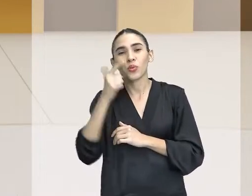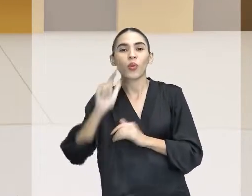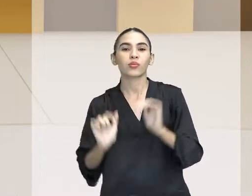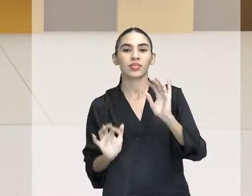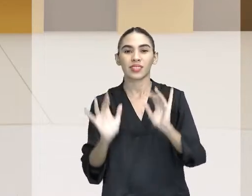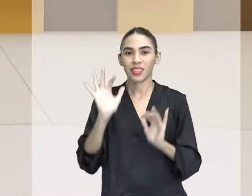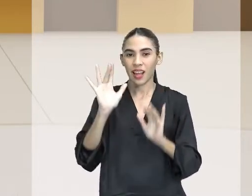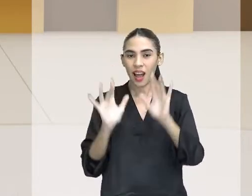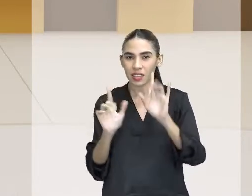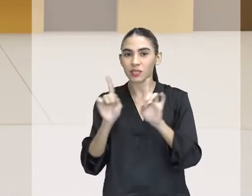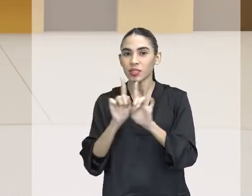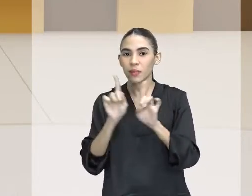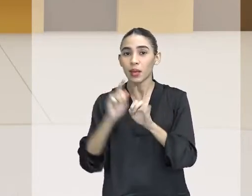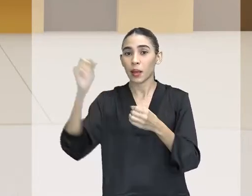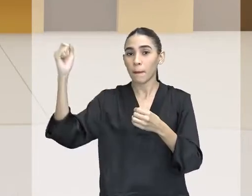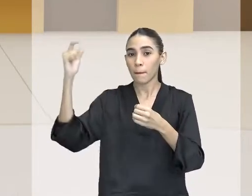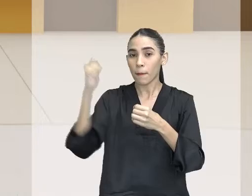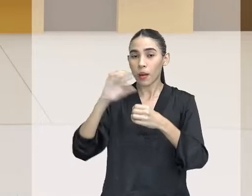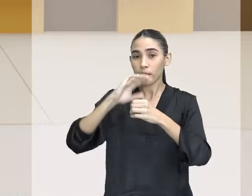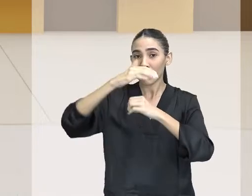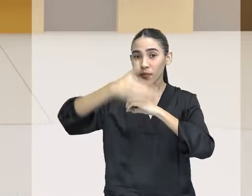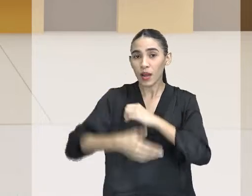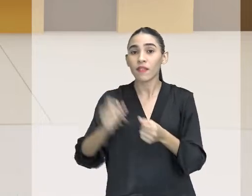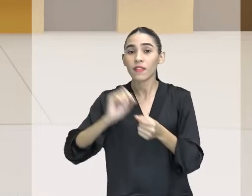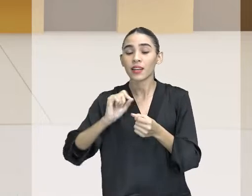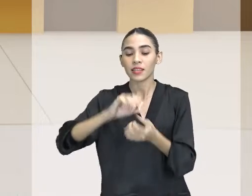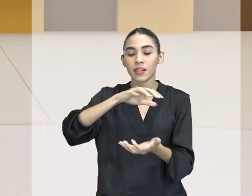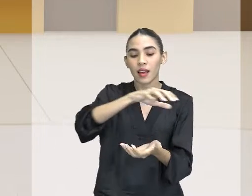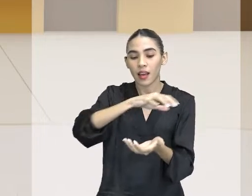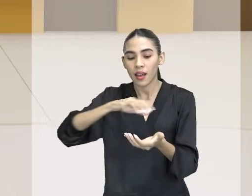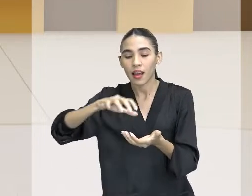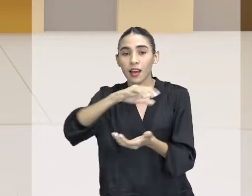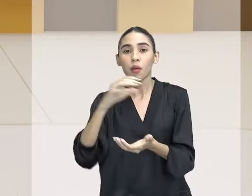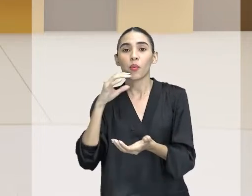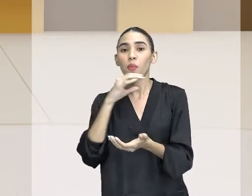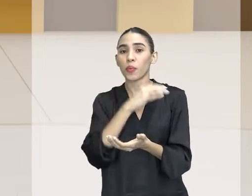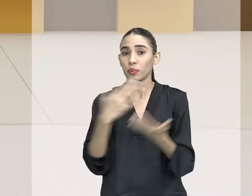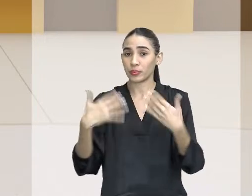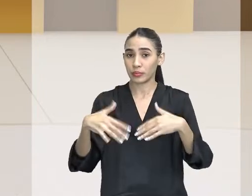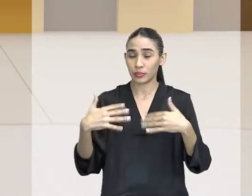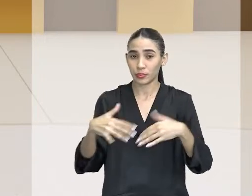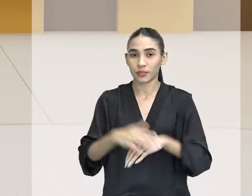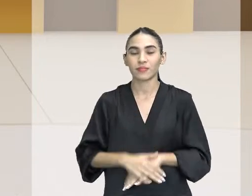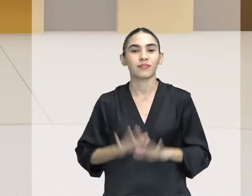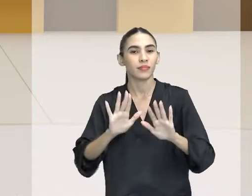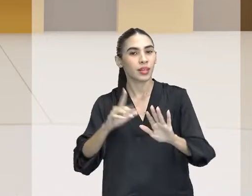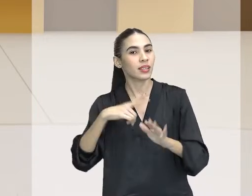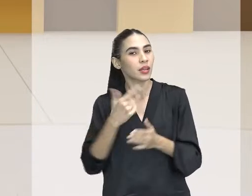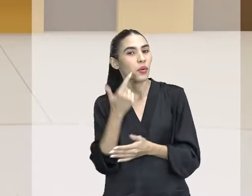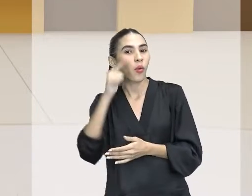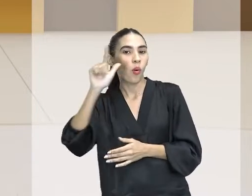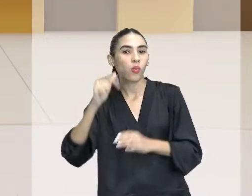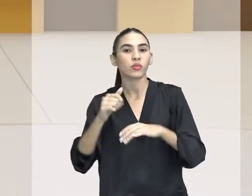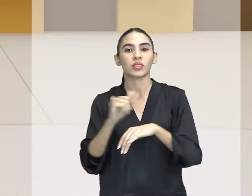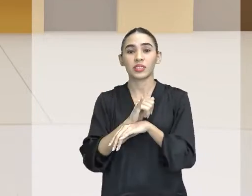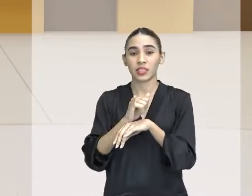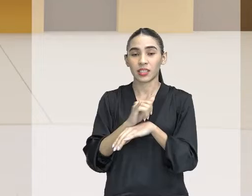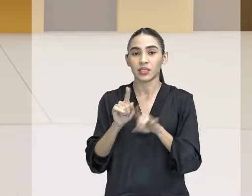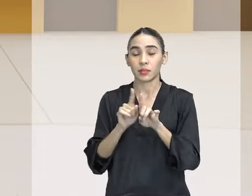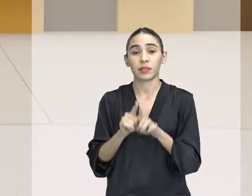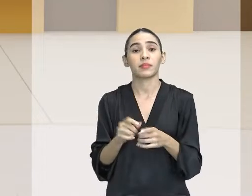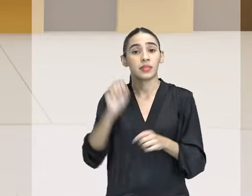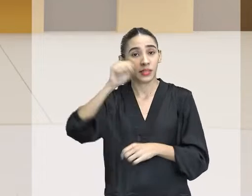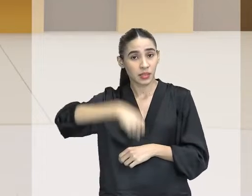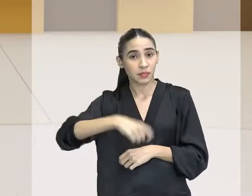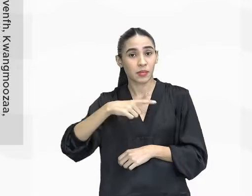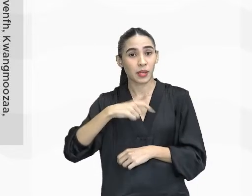gases, né, de efeito estufa na atmosfera, fazendo com que o planeta aqueça ainda mais, não é, professor? Mas existem outros mecanismos, né? Existem, e a gente vai